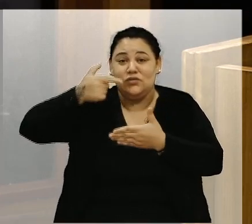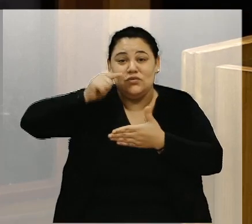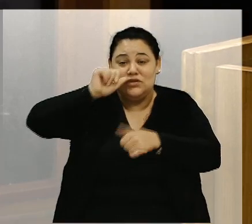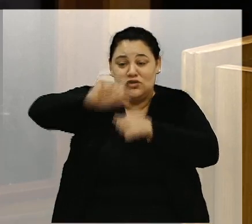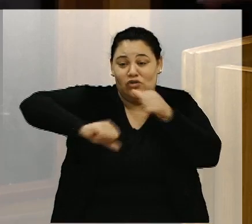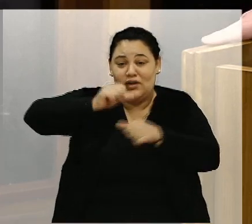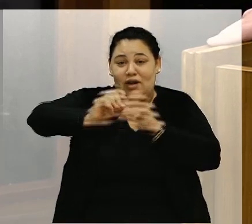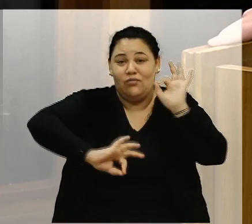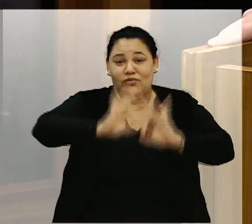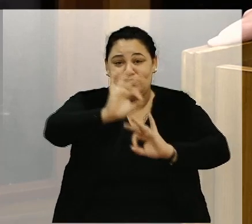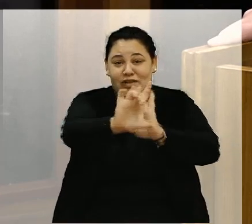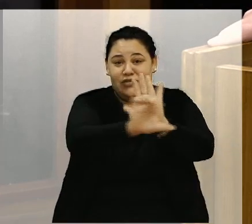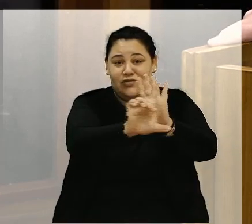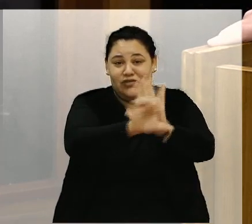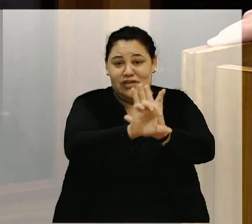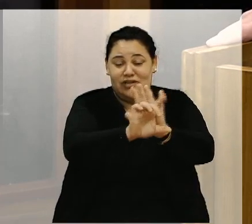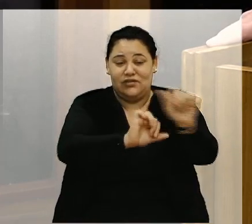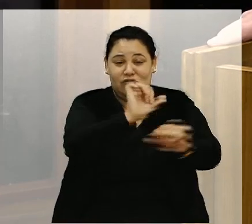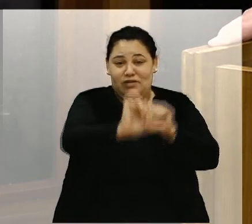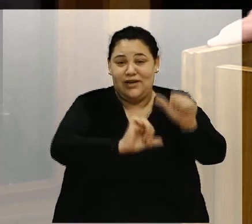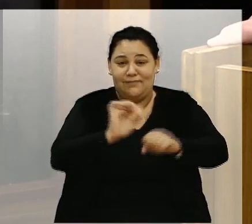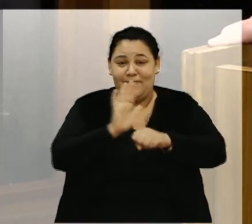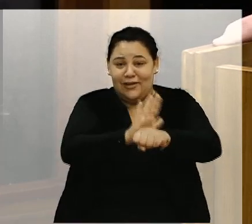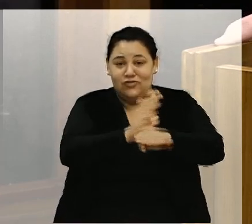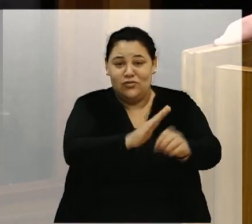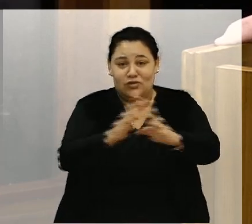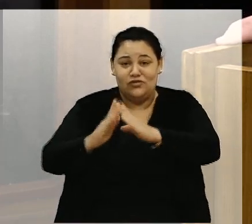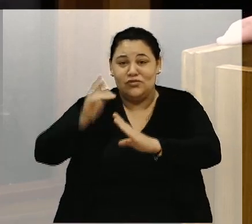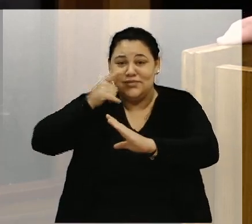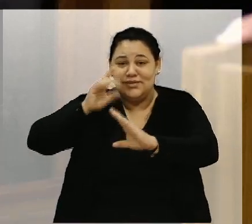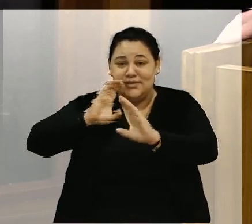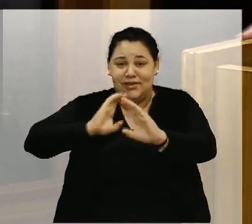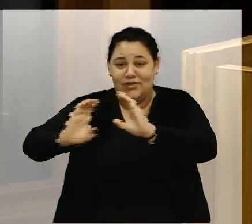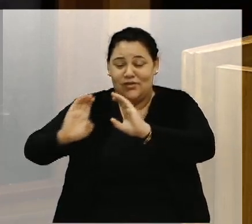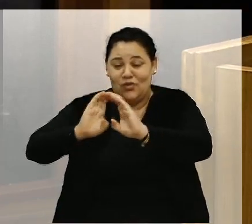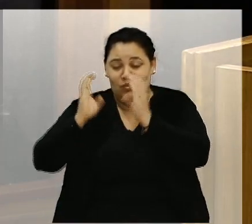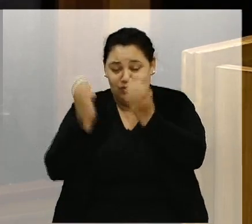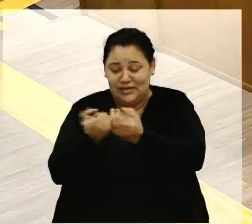lei no sentido do auxílio moradia para atender nossa comunidade da forma mais rápida. Obrigado.